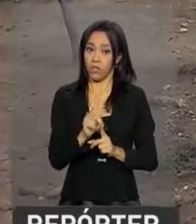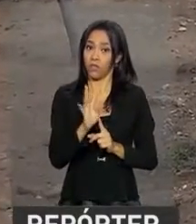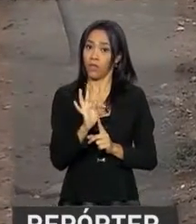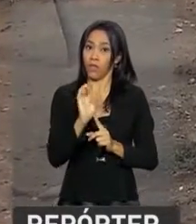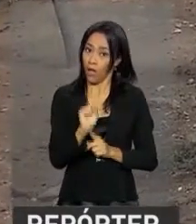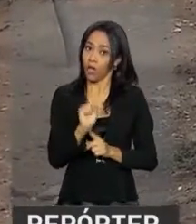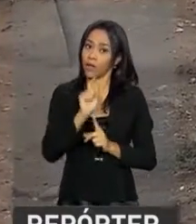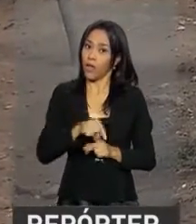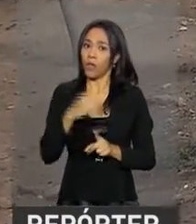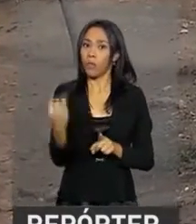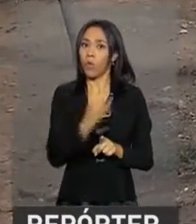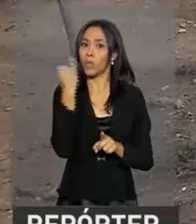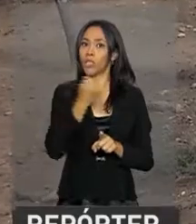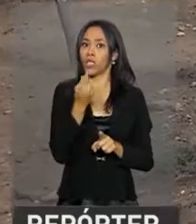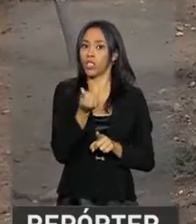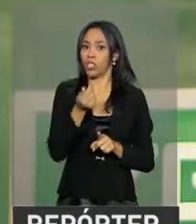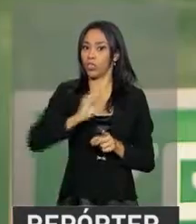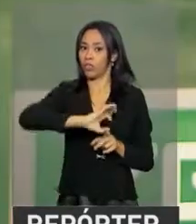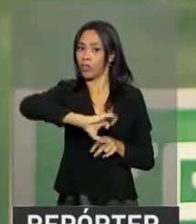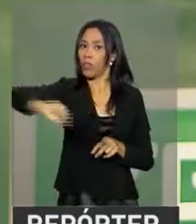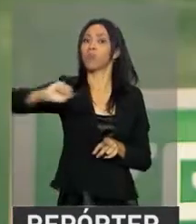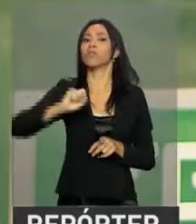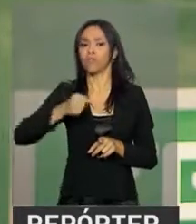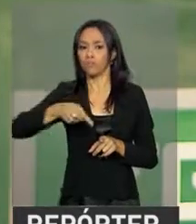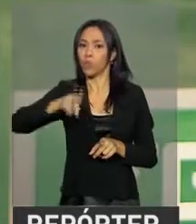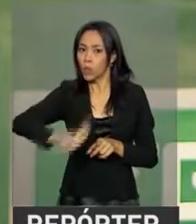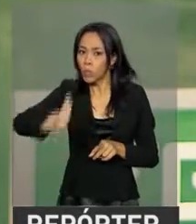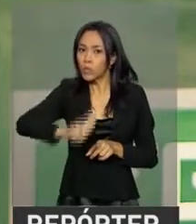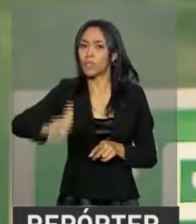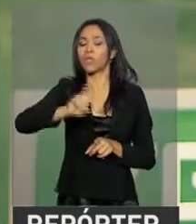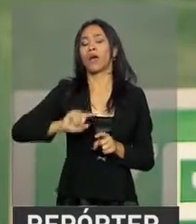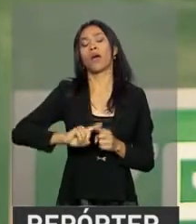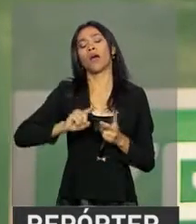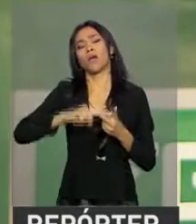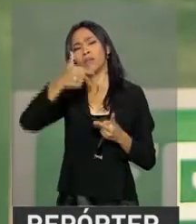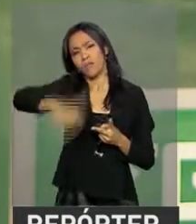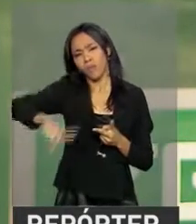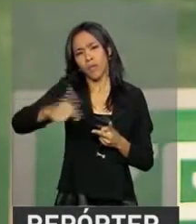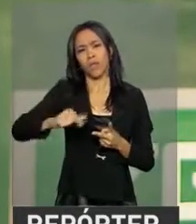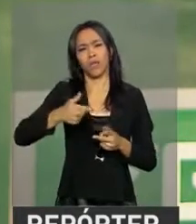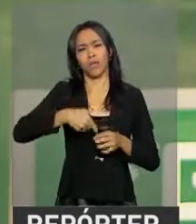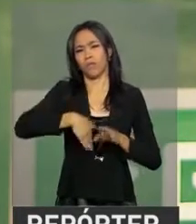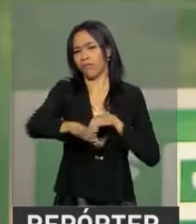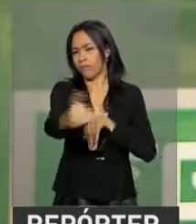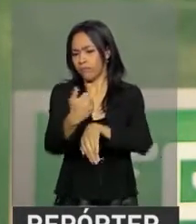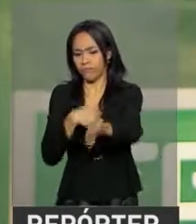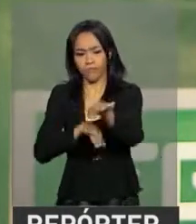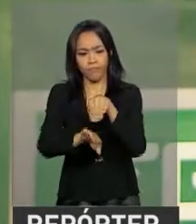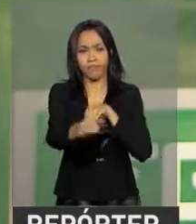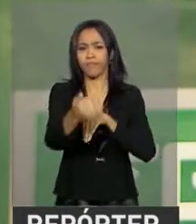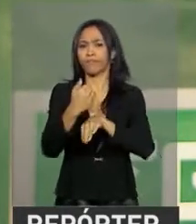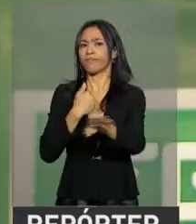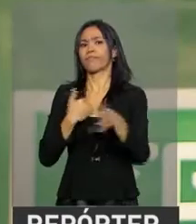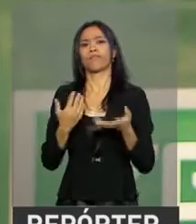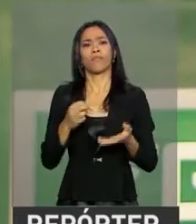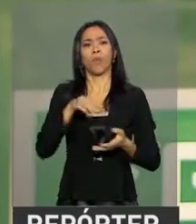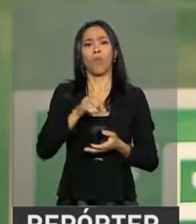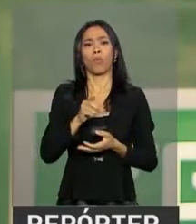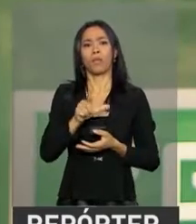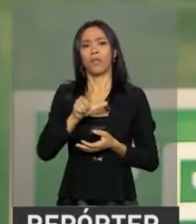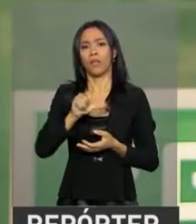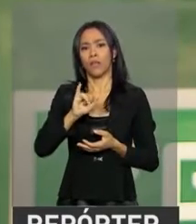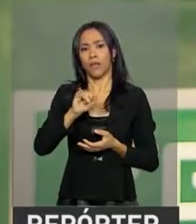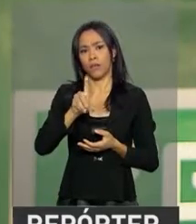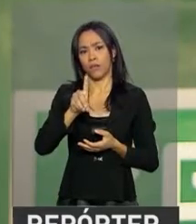tem também uma importância muito grande ea mesma coisa para de mobilidade e infraestrutura urbana inclusive nessa